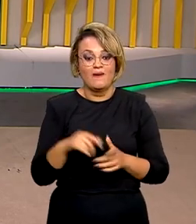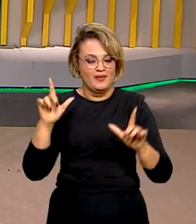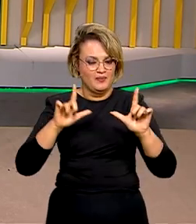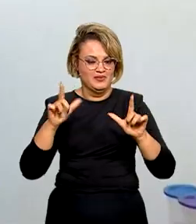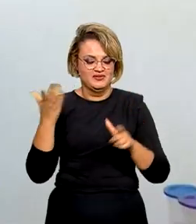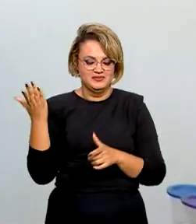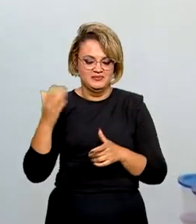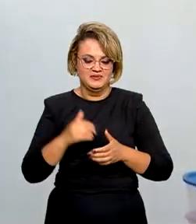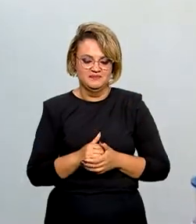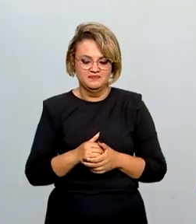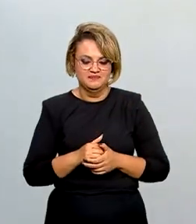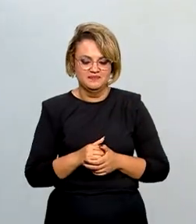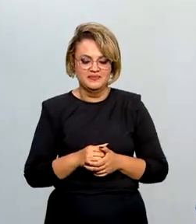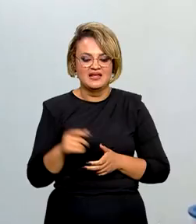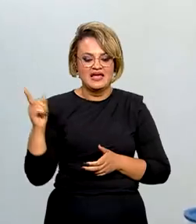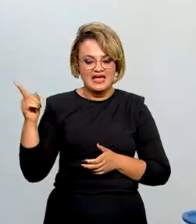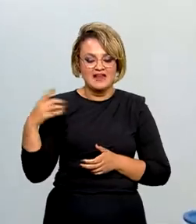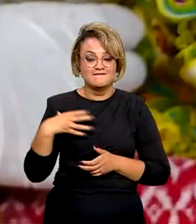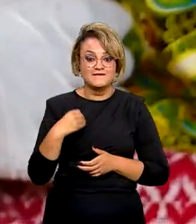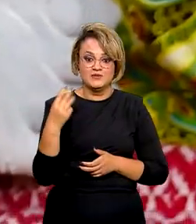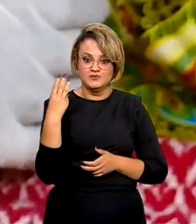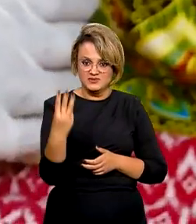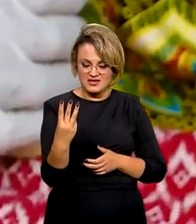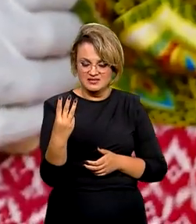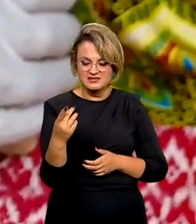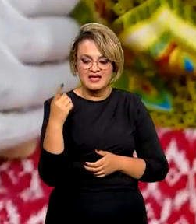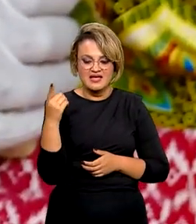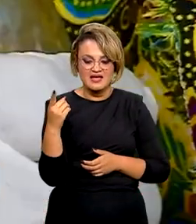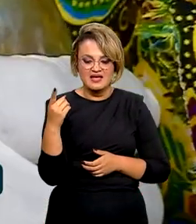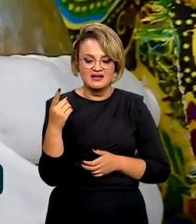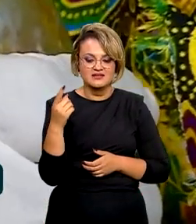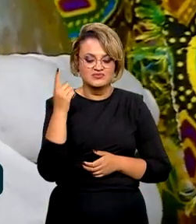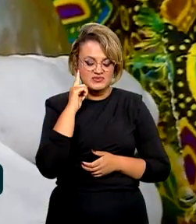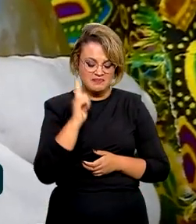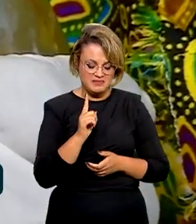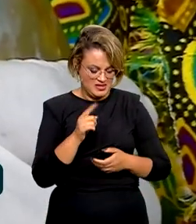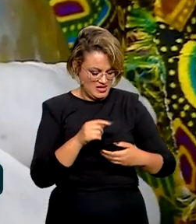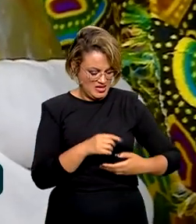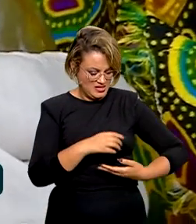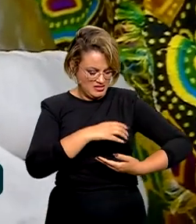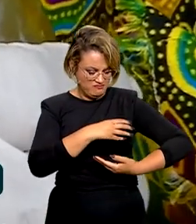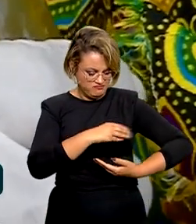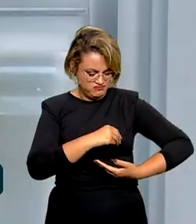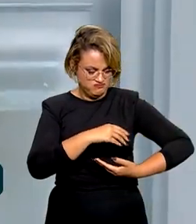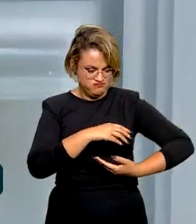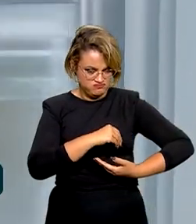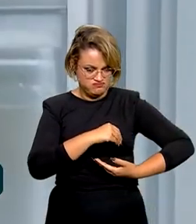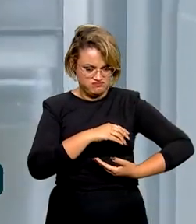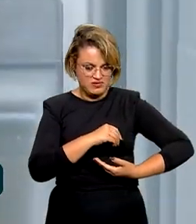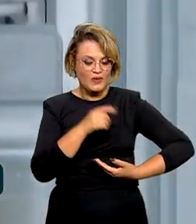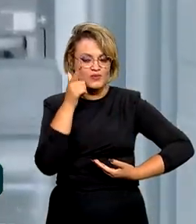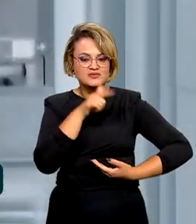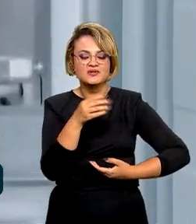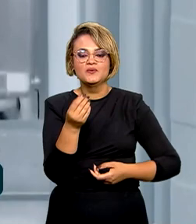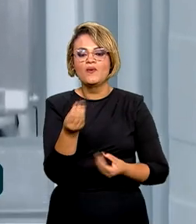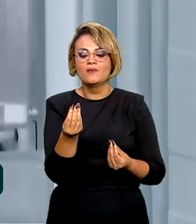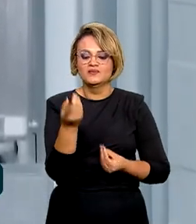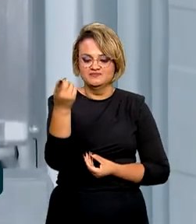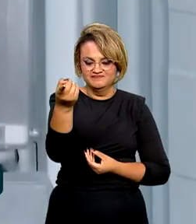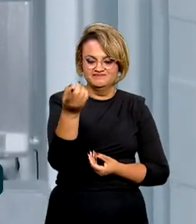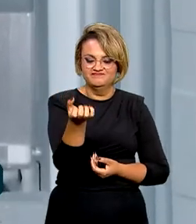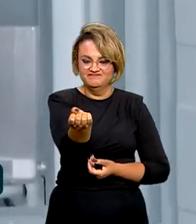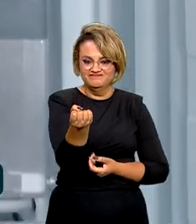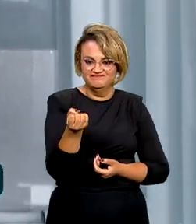Karen. Mãe de três, Ana não esperava ter de tirar o alimento para o mais novo no banco de leite da